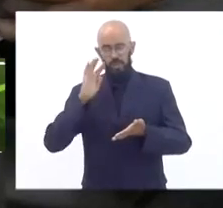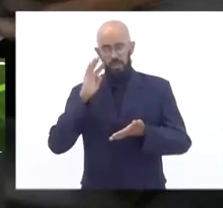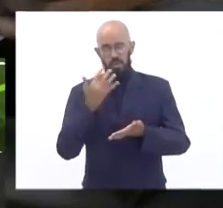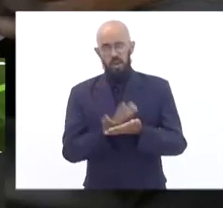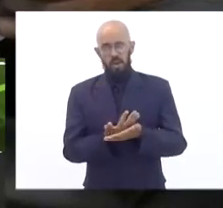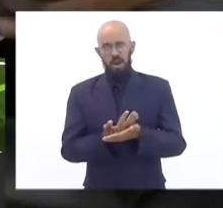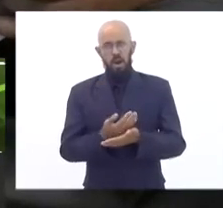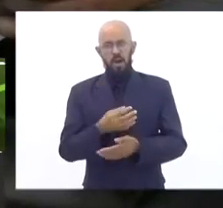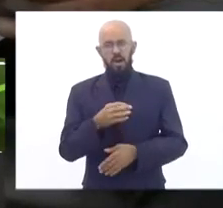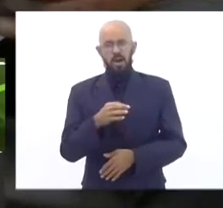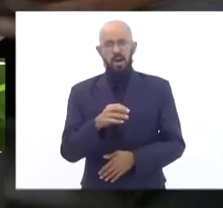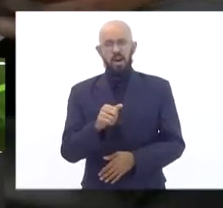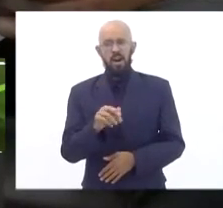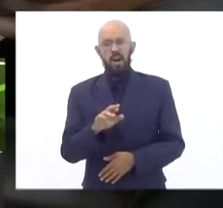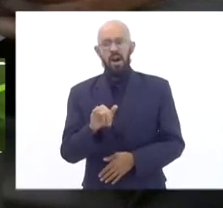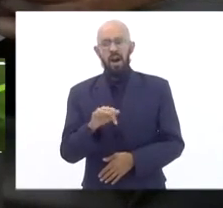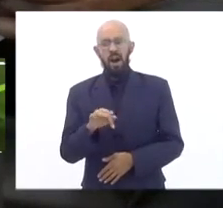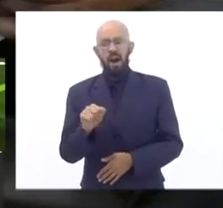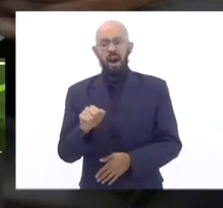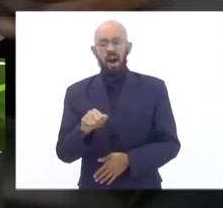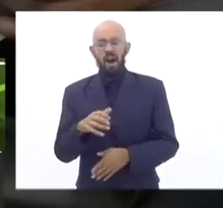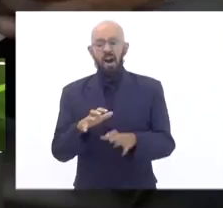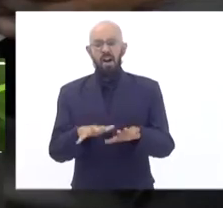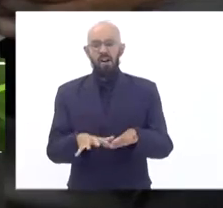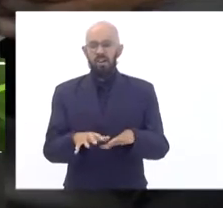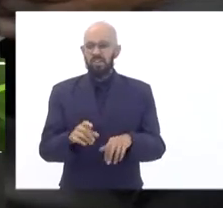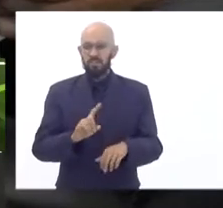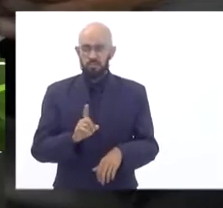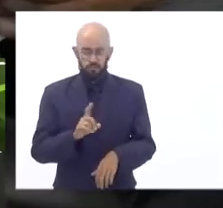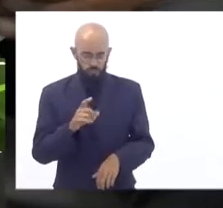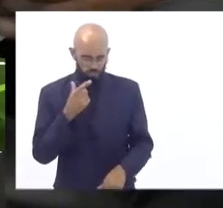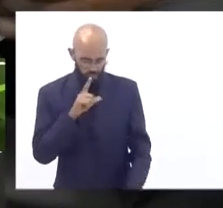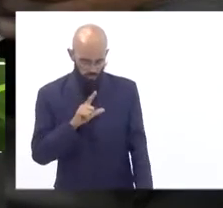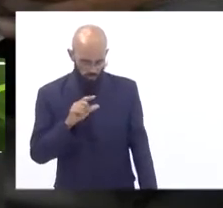essa tarifa. Nós não ganhamos em dólar.